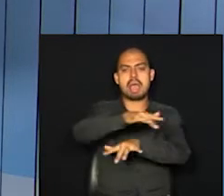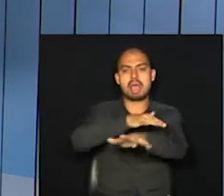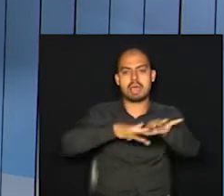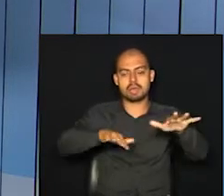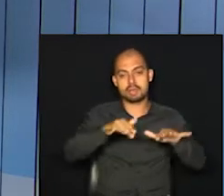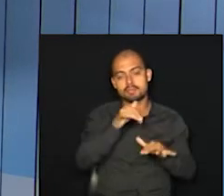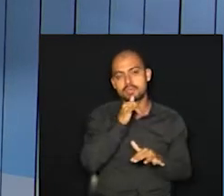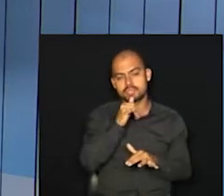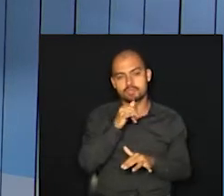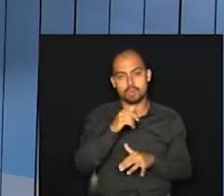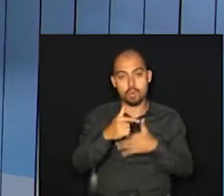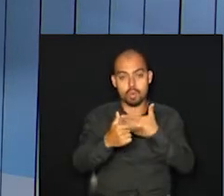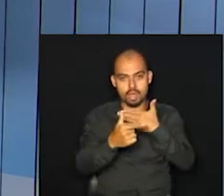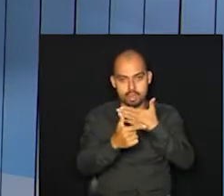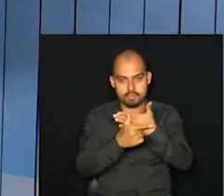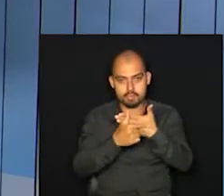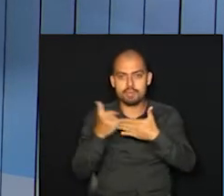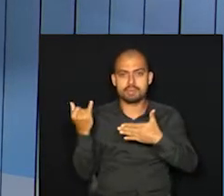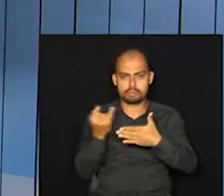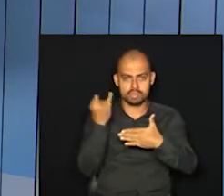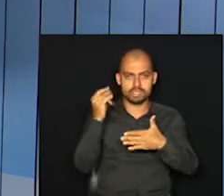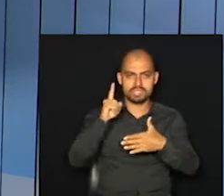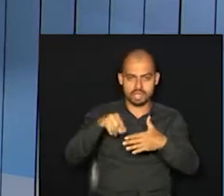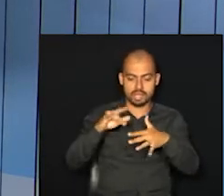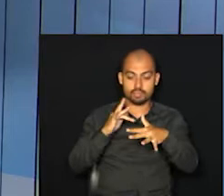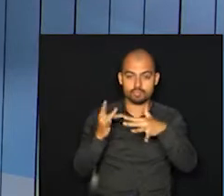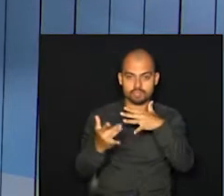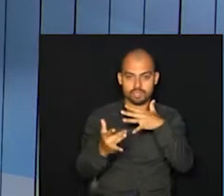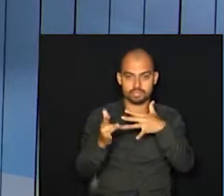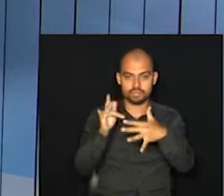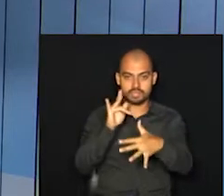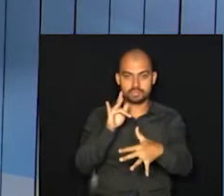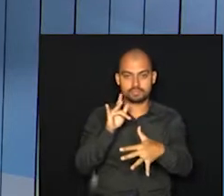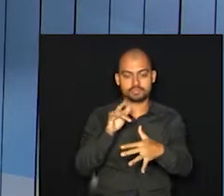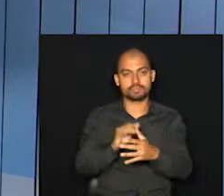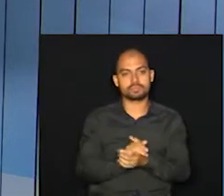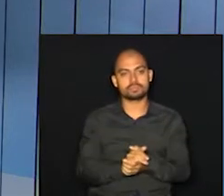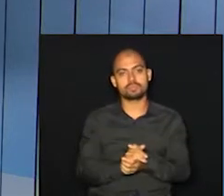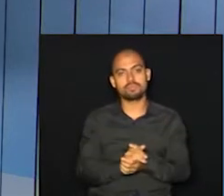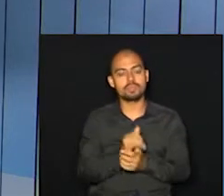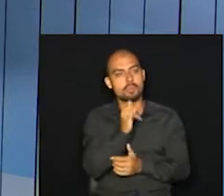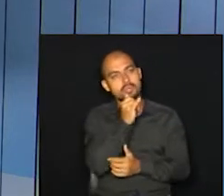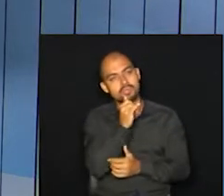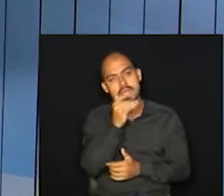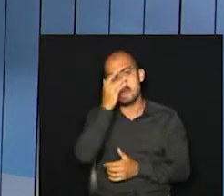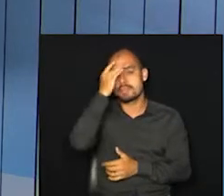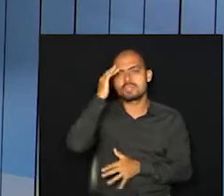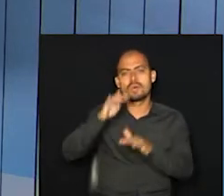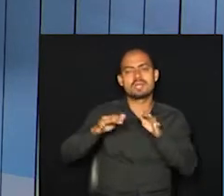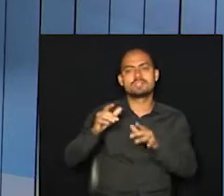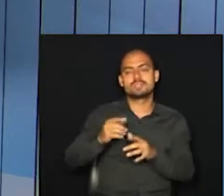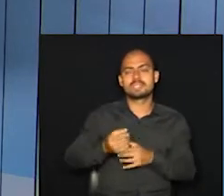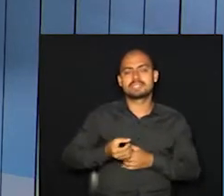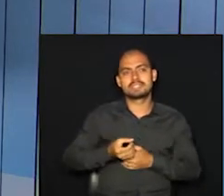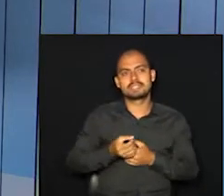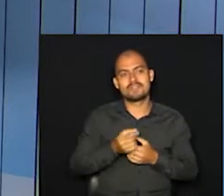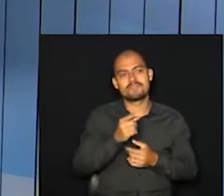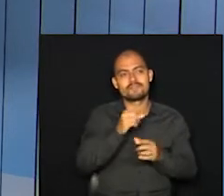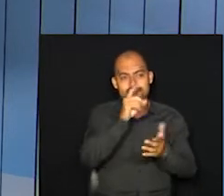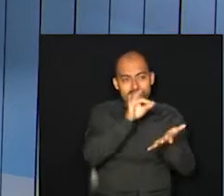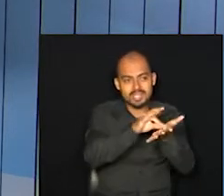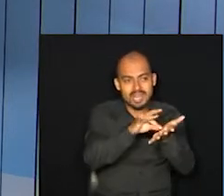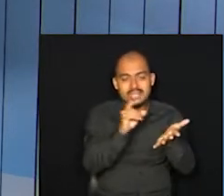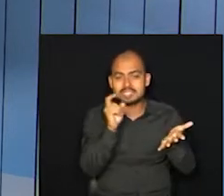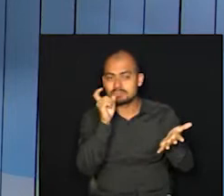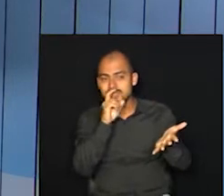importante da rede social, você trouxe esse contraponto de, bom, a pessoa pode minimizar, não sabe o que é verdade, não sabe o que é mentira,